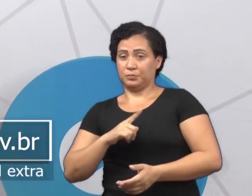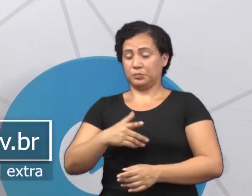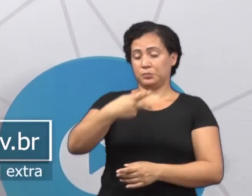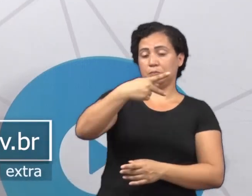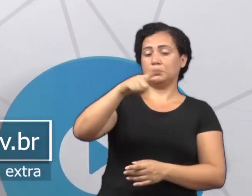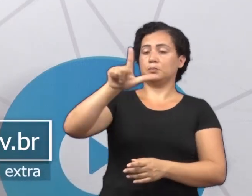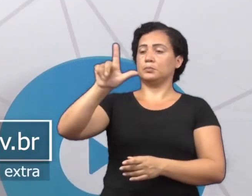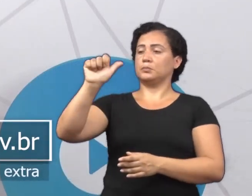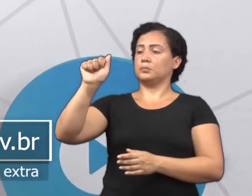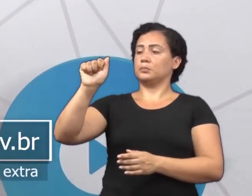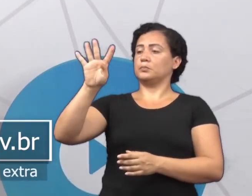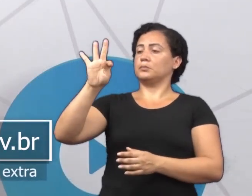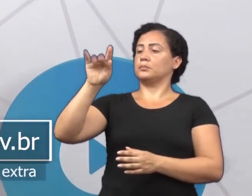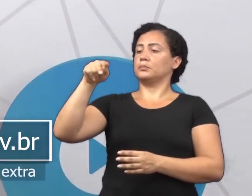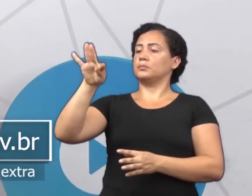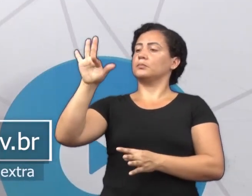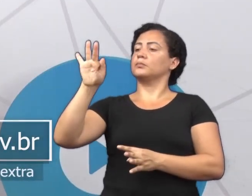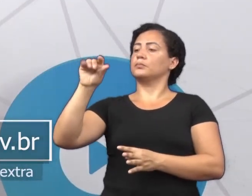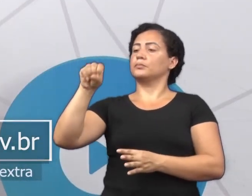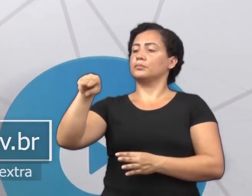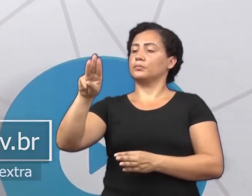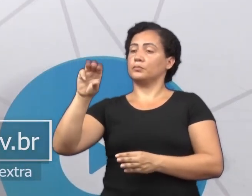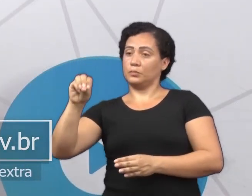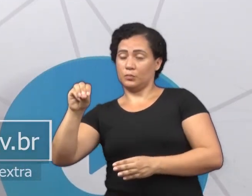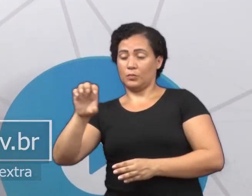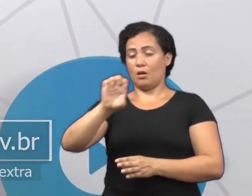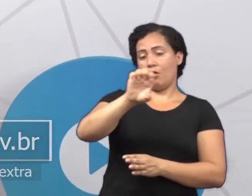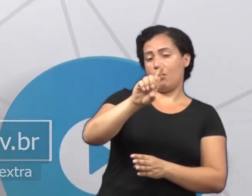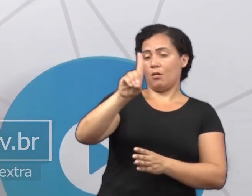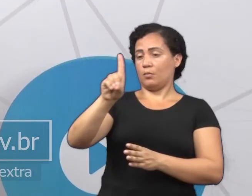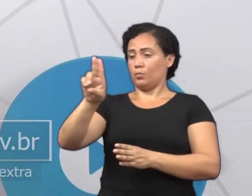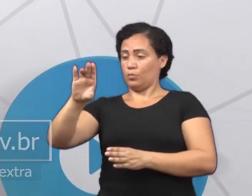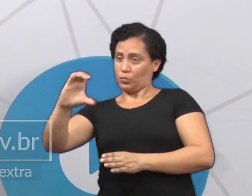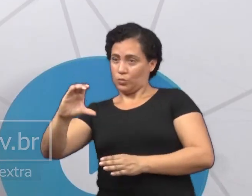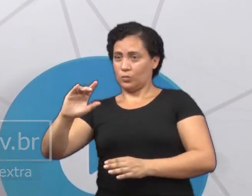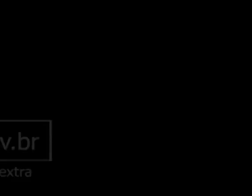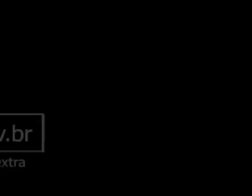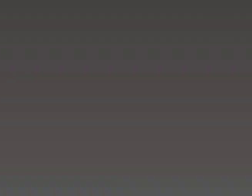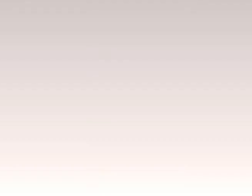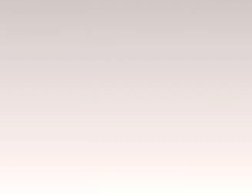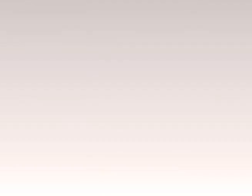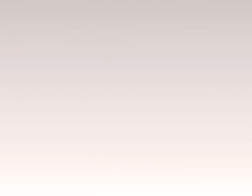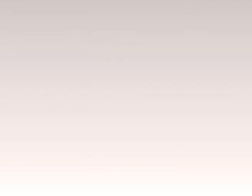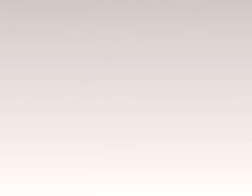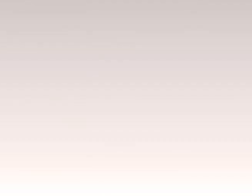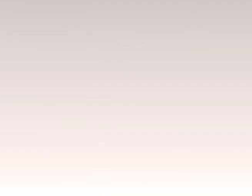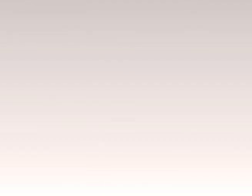Eduque e peço que vocês acompanhem as próximas aulas. Obrigada.